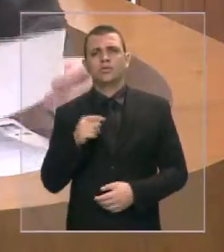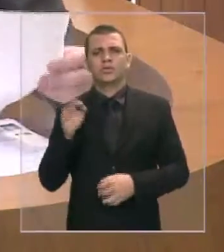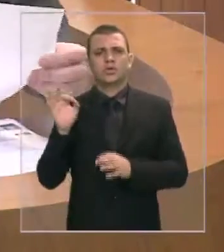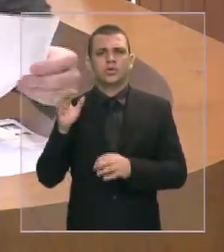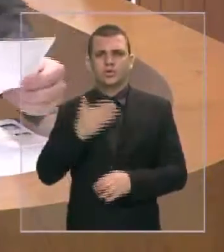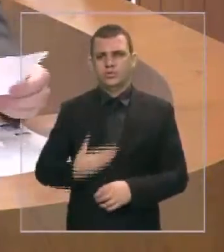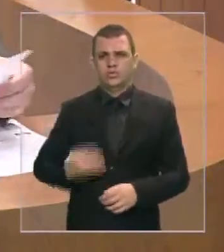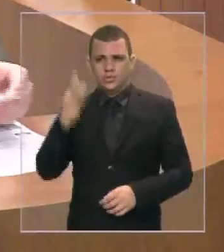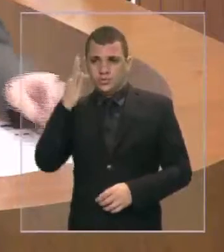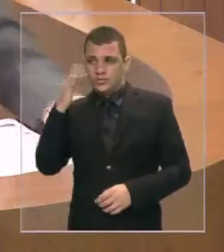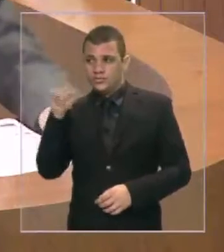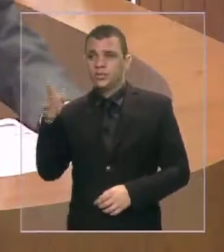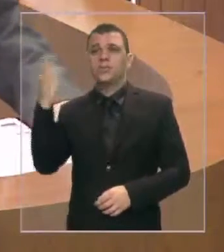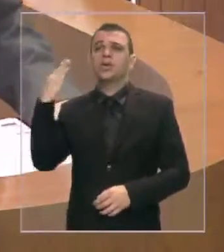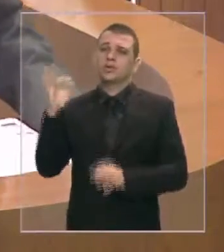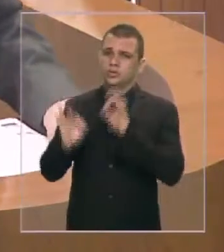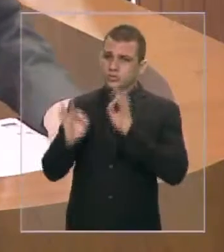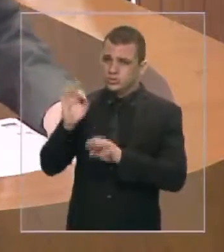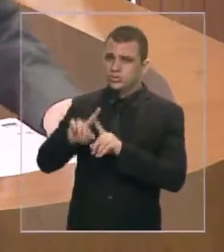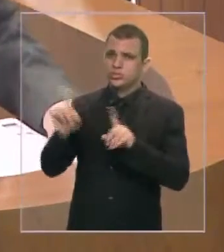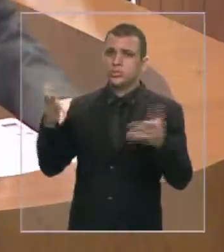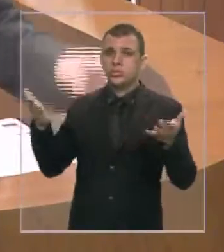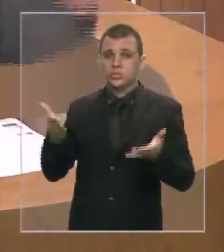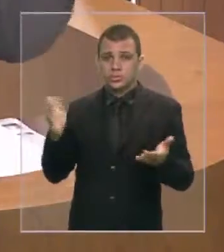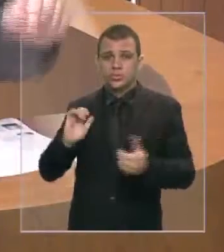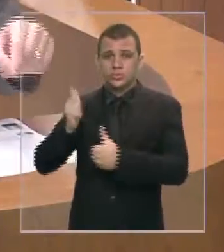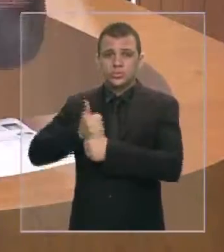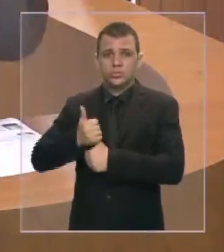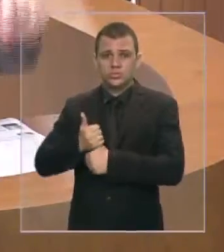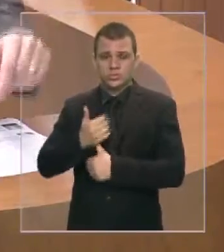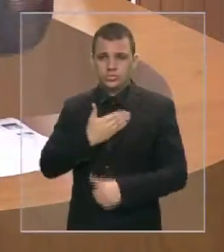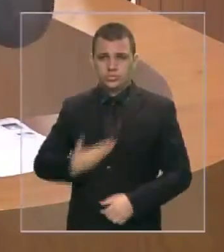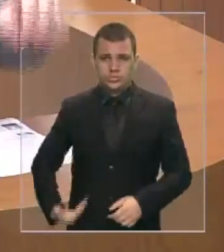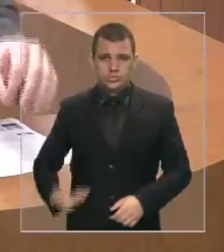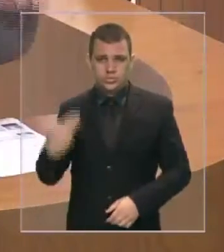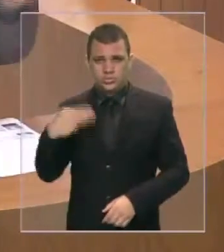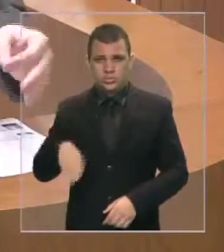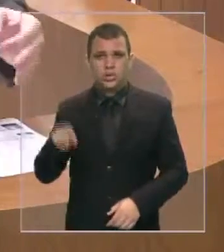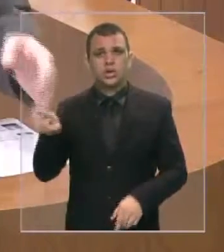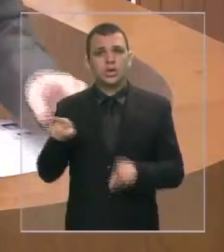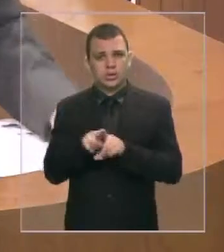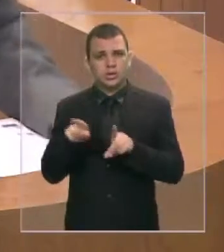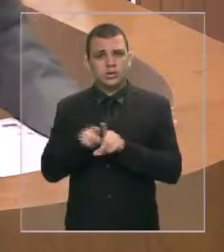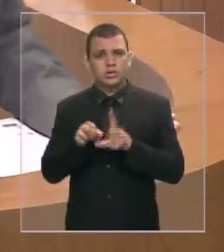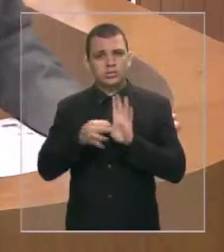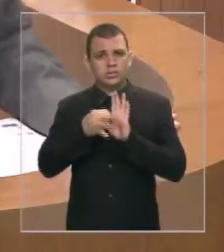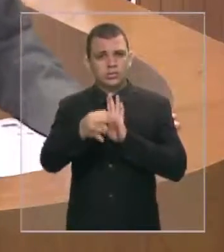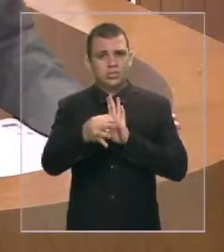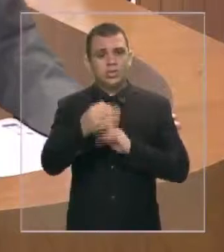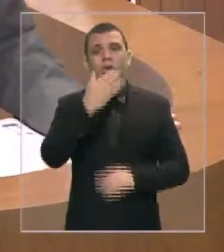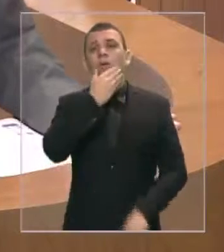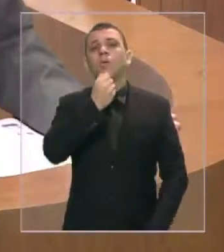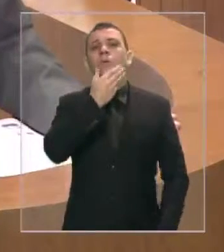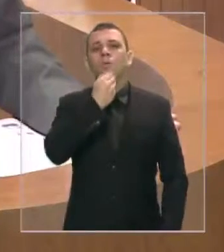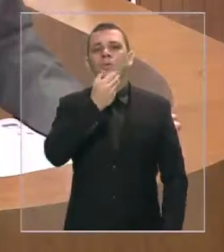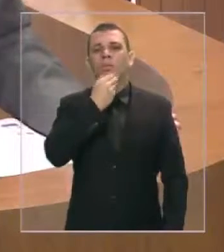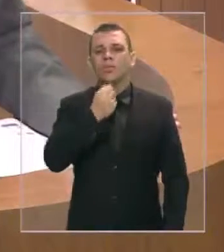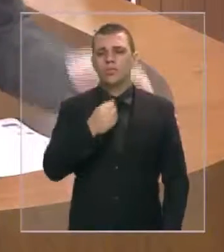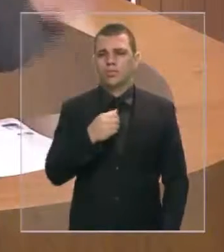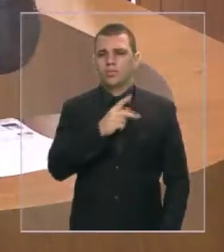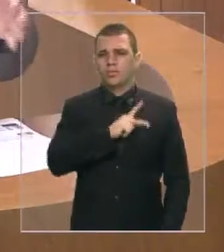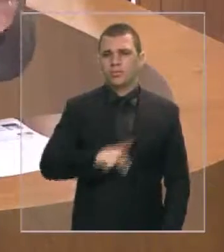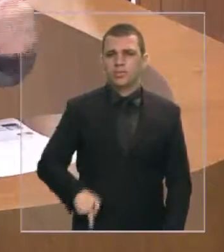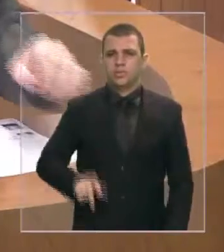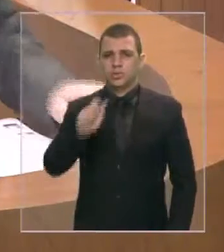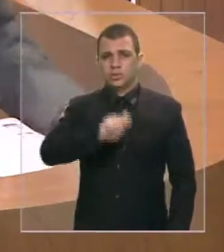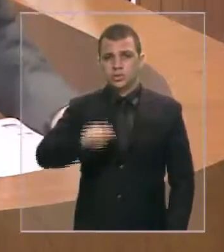do Estado do Maranhão, se manifestou sobre o assunto. O presidente da Associação dos Magistrados do Maranhão, o juiz Gervásio Protásio dos Santos, também